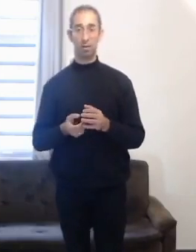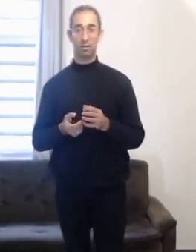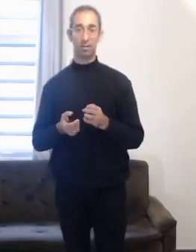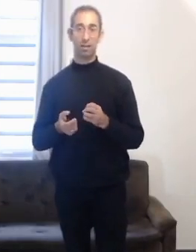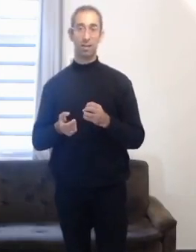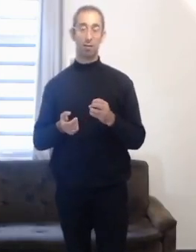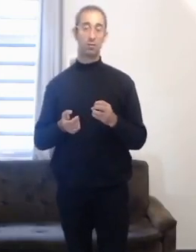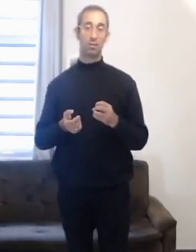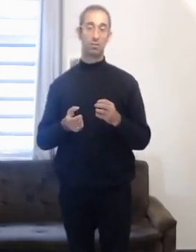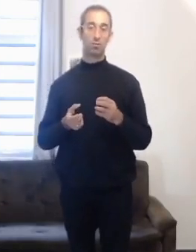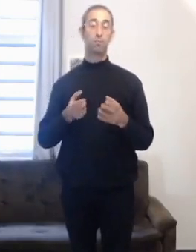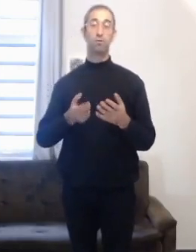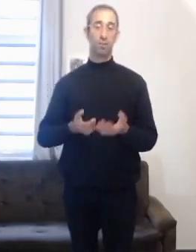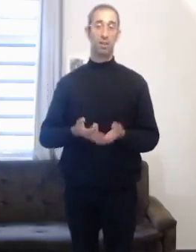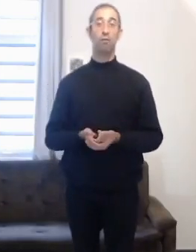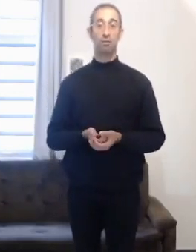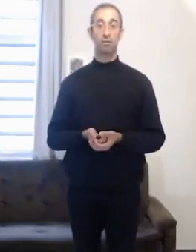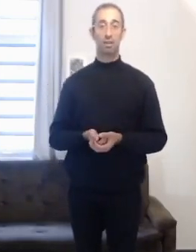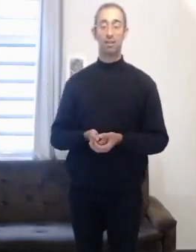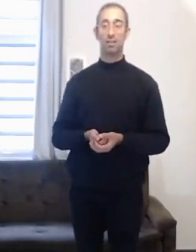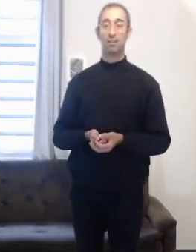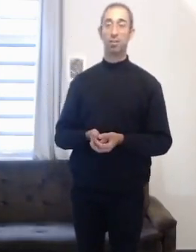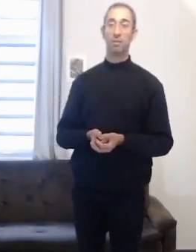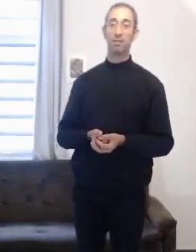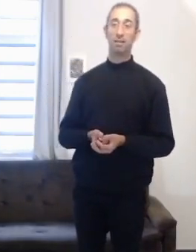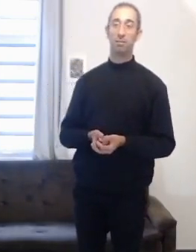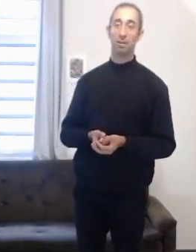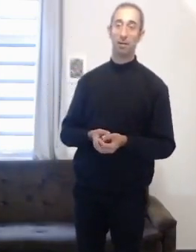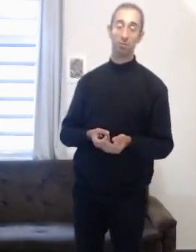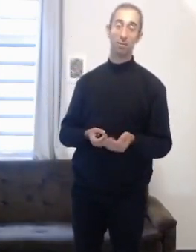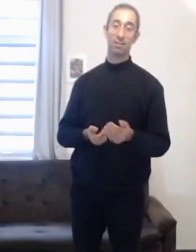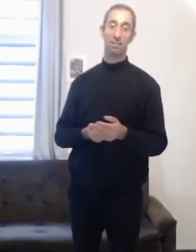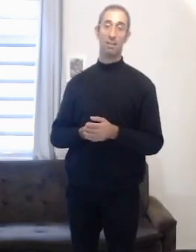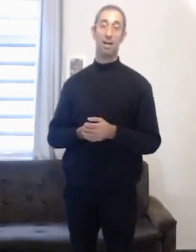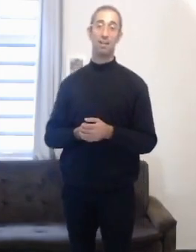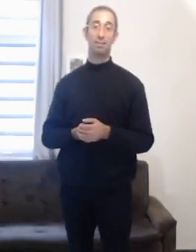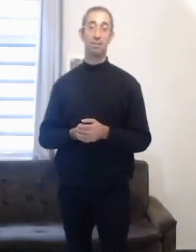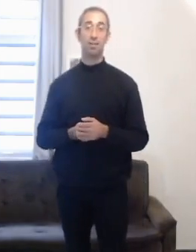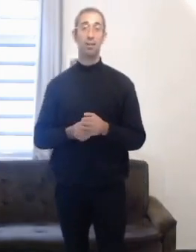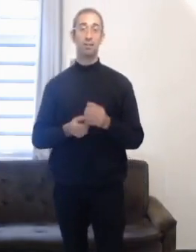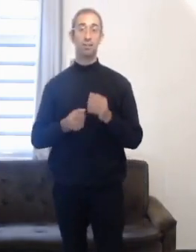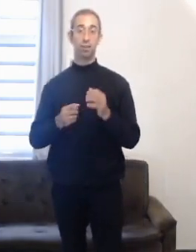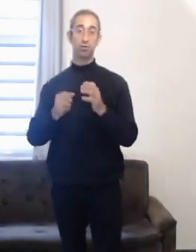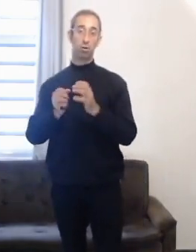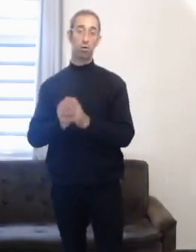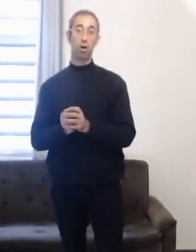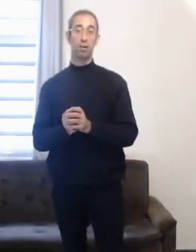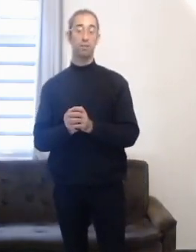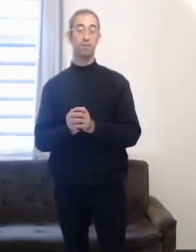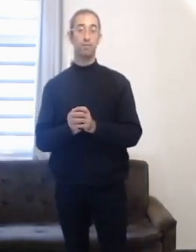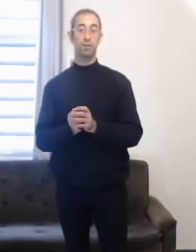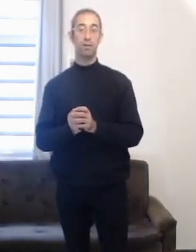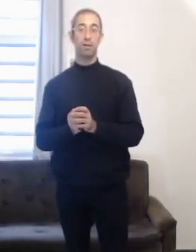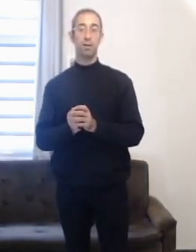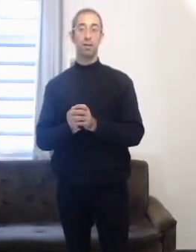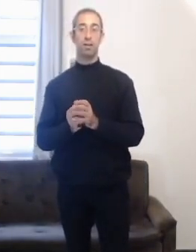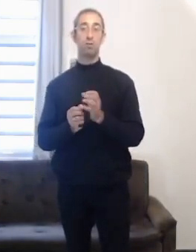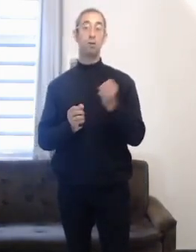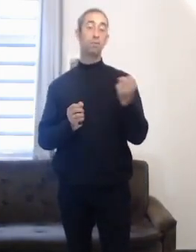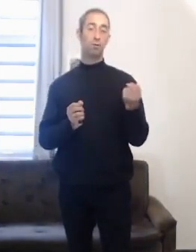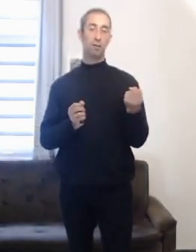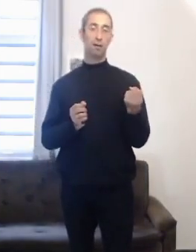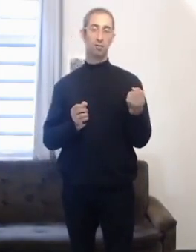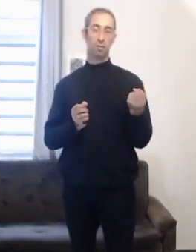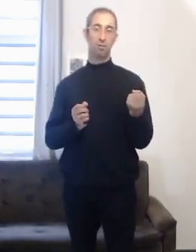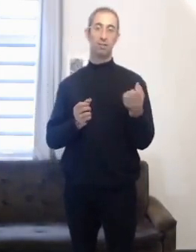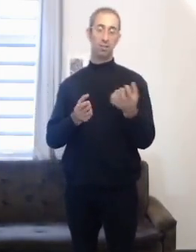que trabalha com as causas, tipos de causas, que é interessante a gente pensar. Por exemplo, causa necessária é assim, se X ocorre,